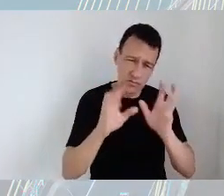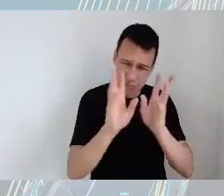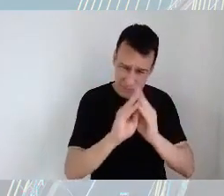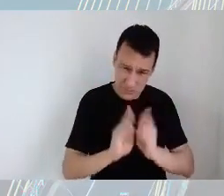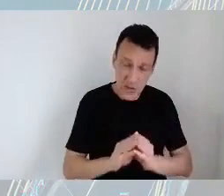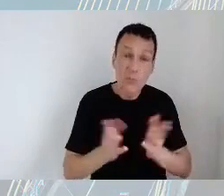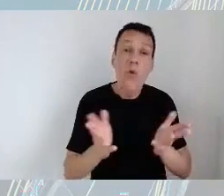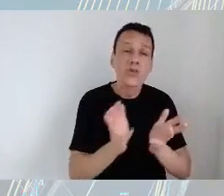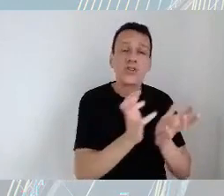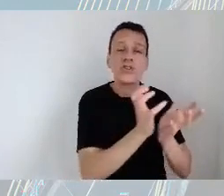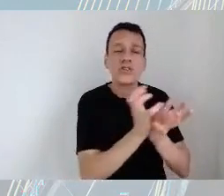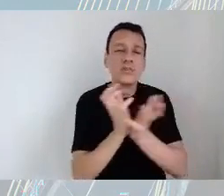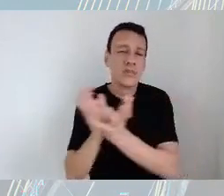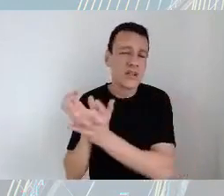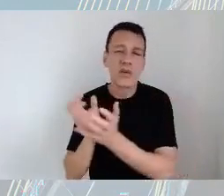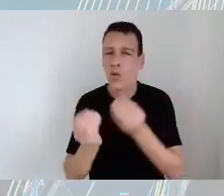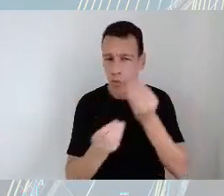time